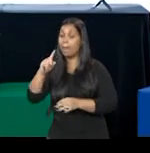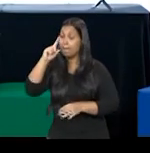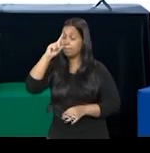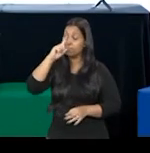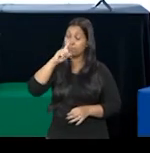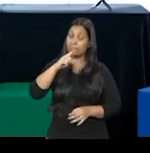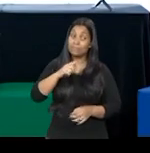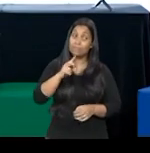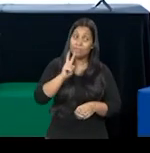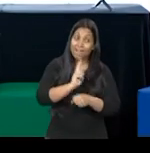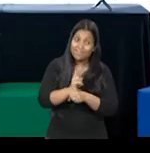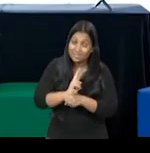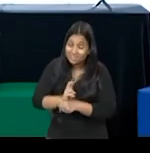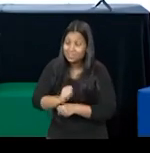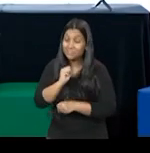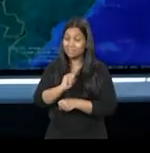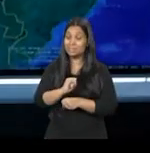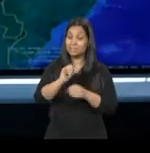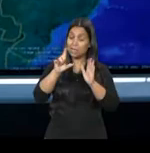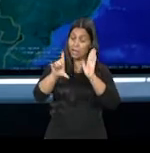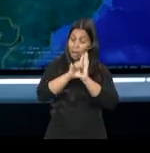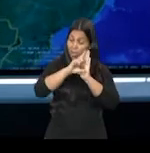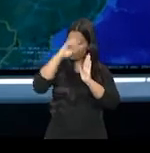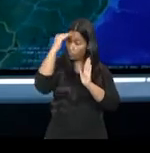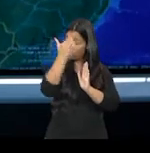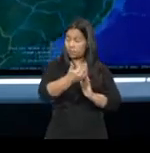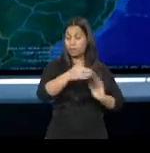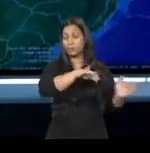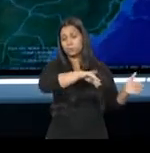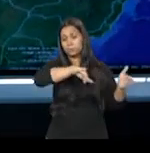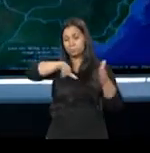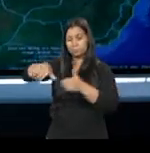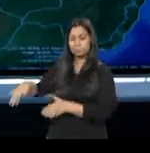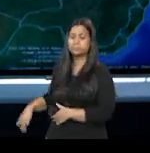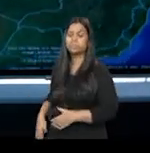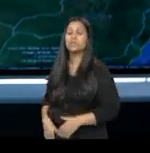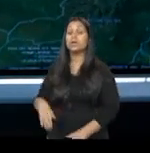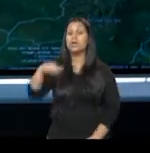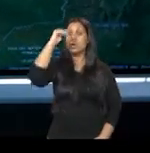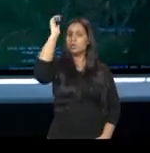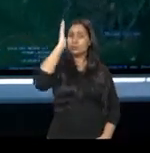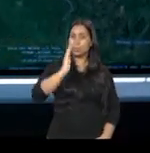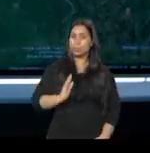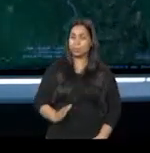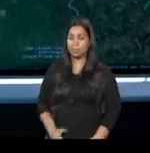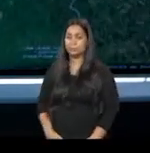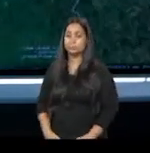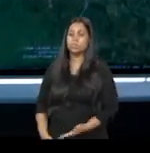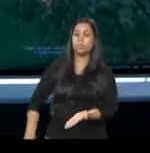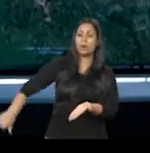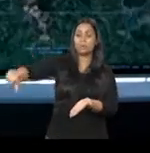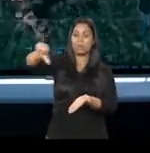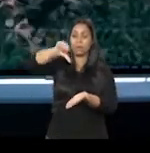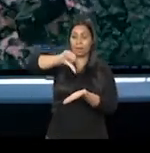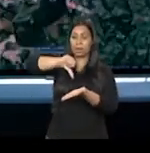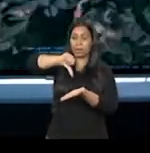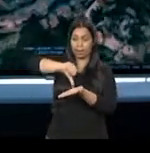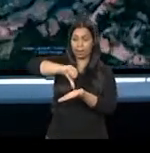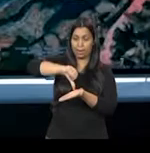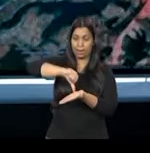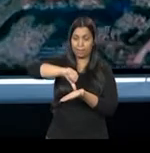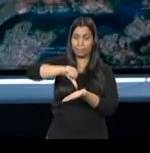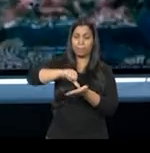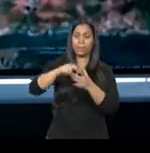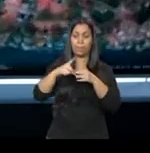Ficou mais claro, né? No Brasil, A construção da nova capital Brasília